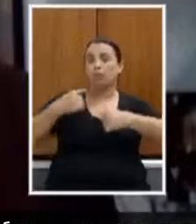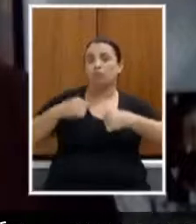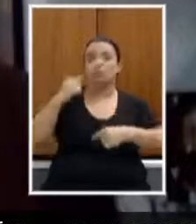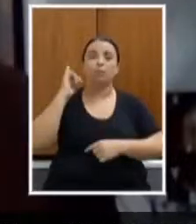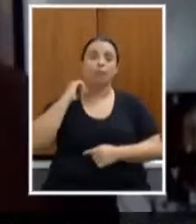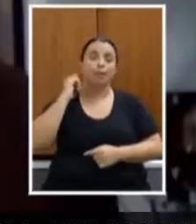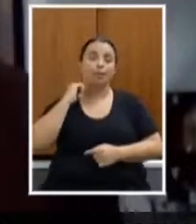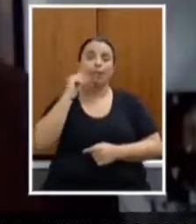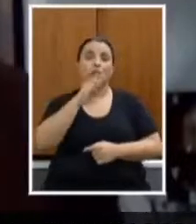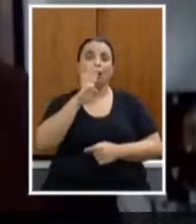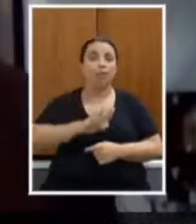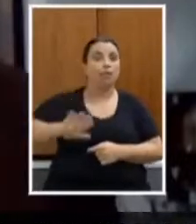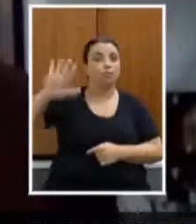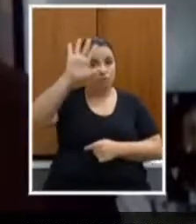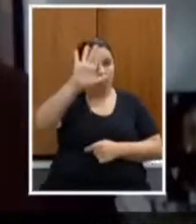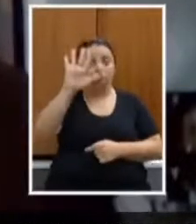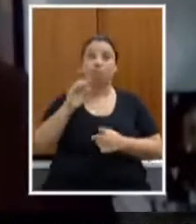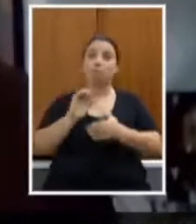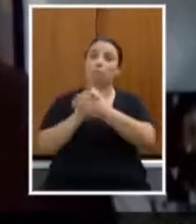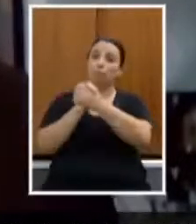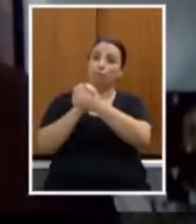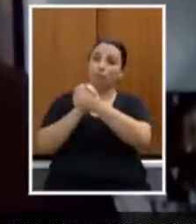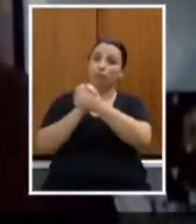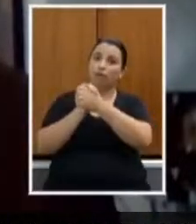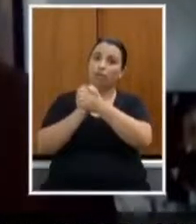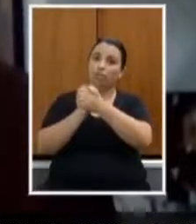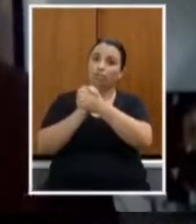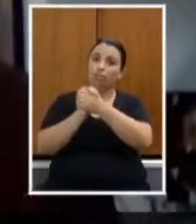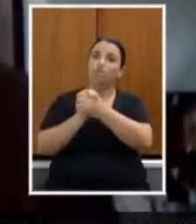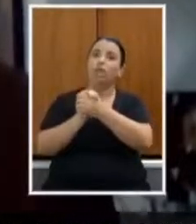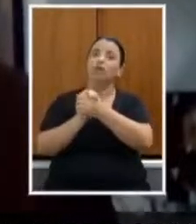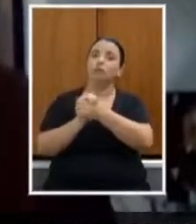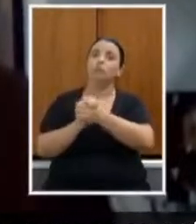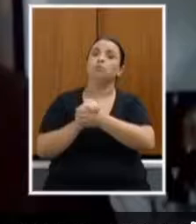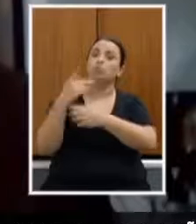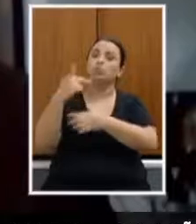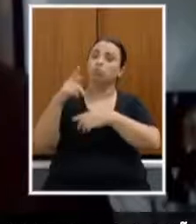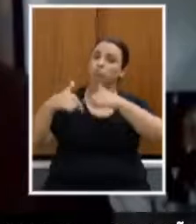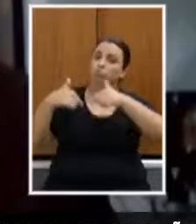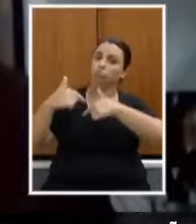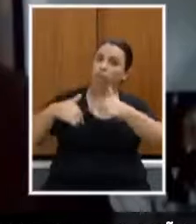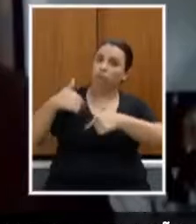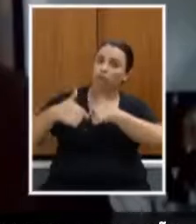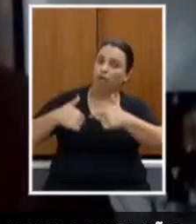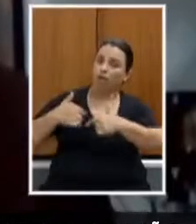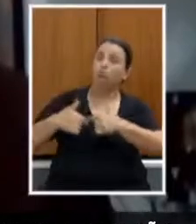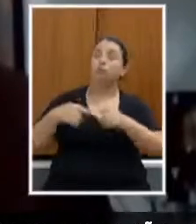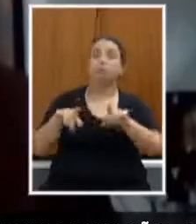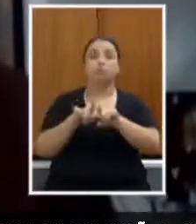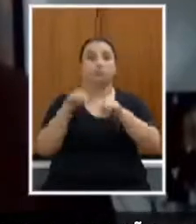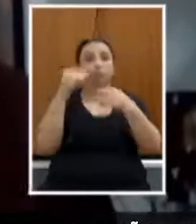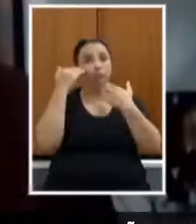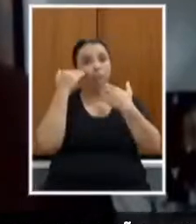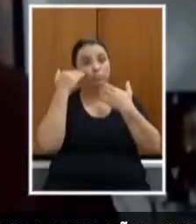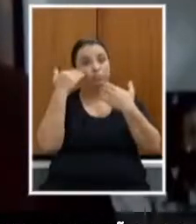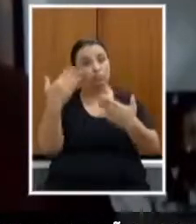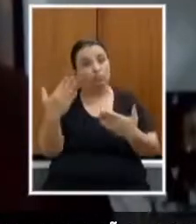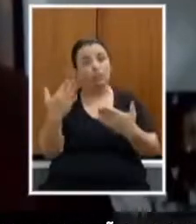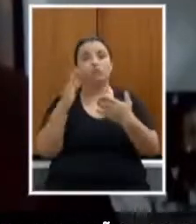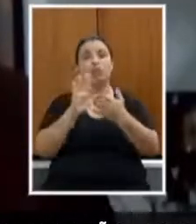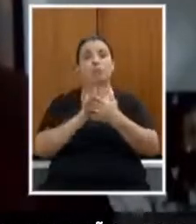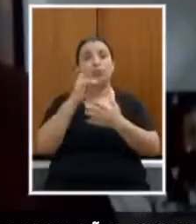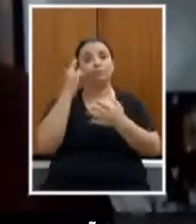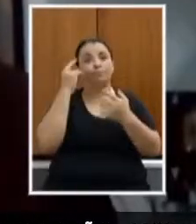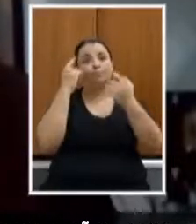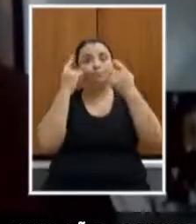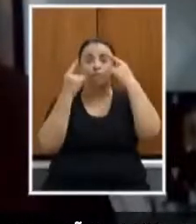nacional. Então, parabéns a Vossa Excelência pelo seu trabalho. E quero agradecer também, né, pela criação